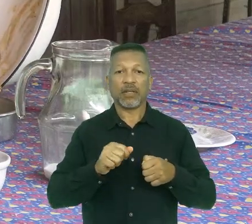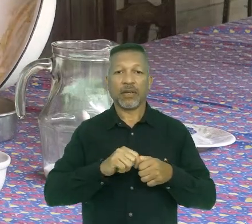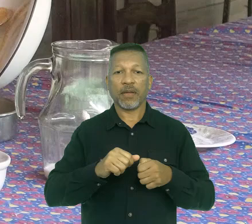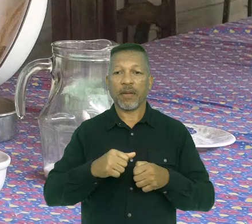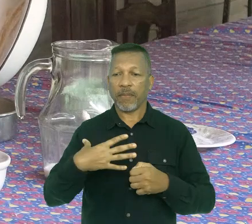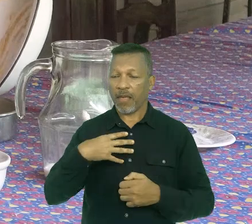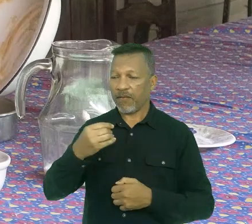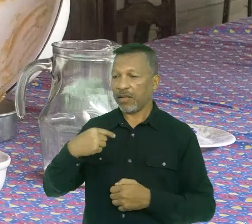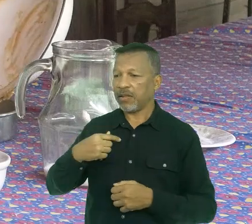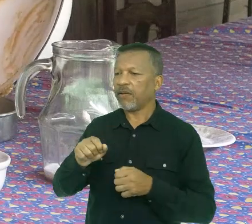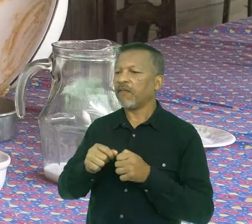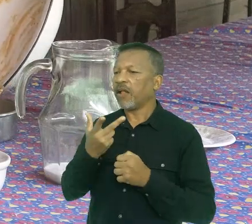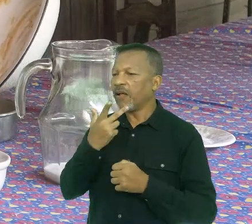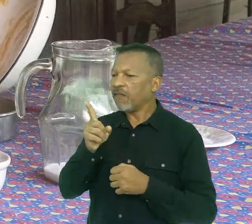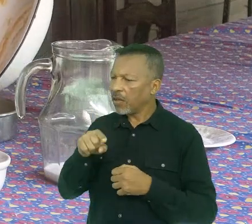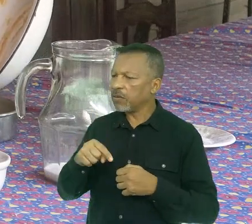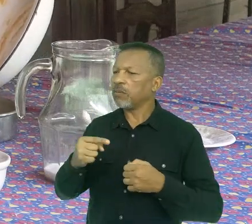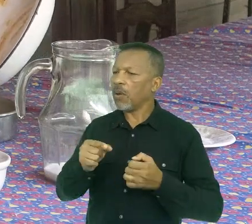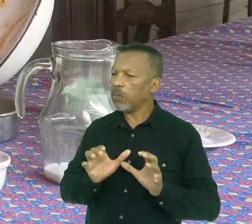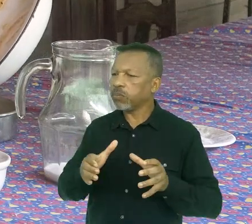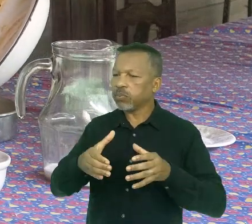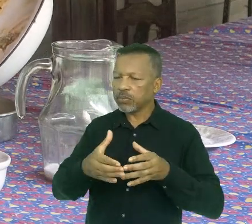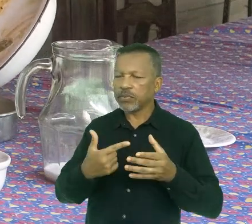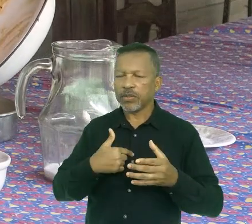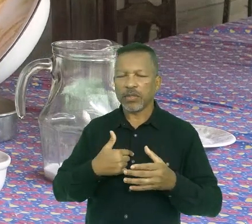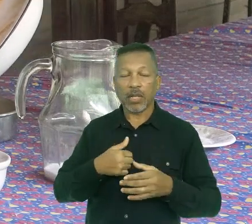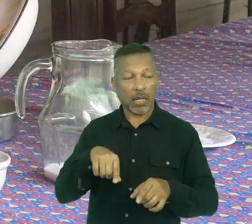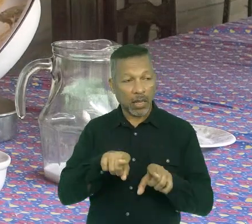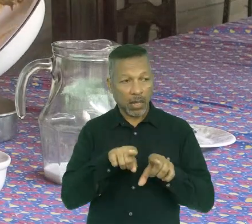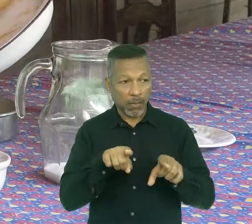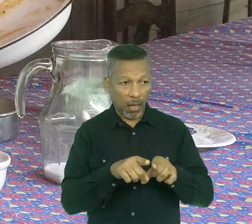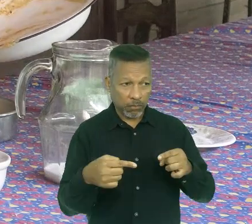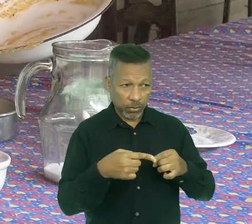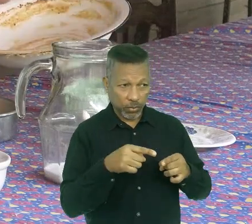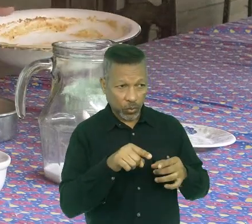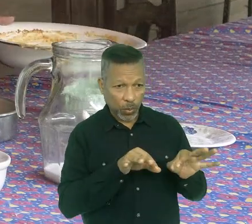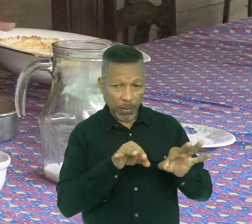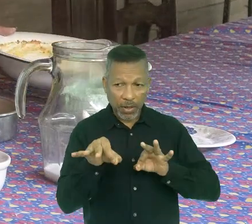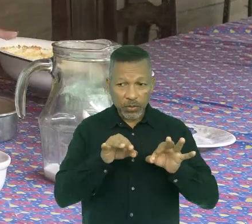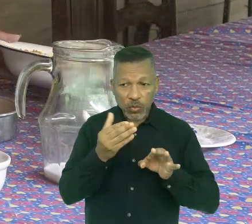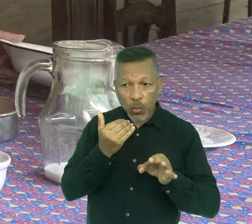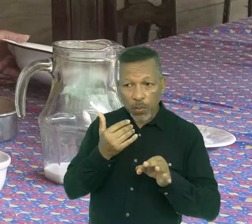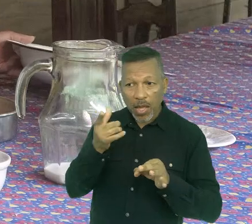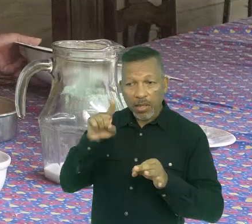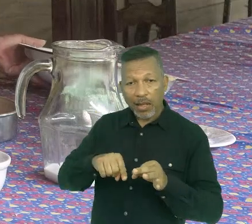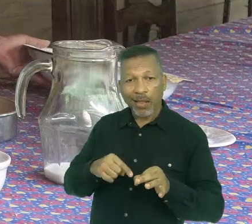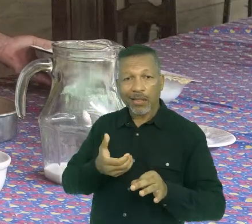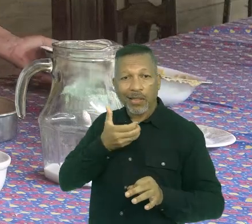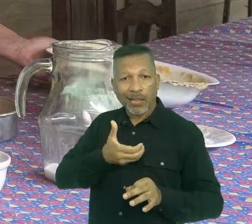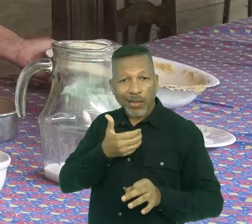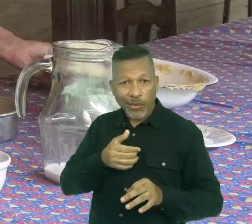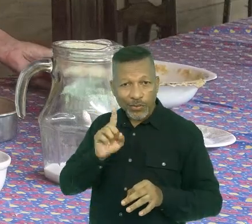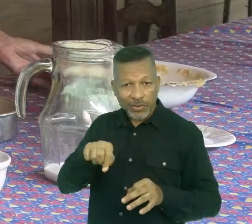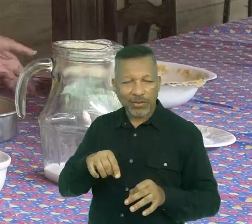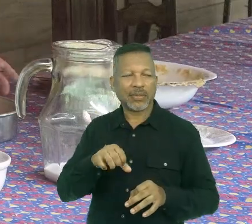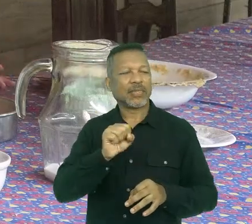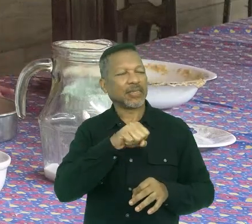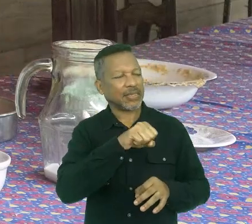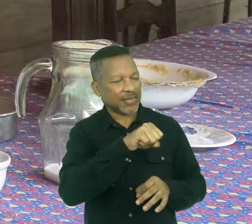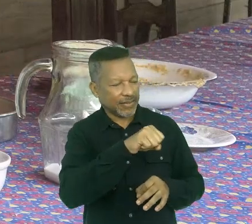uma broa de amendoim. Ela faz parte também dos quitutes na noite de Natal na sua família? Faz.